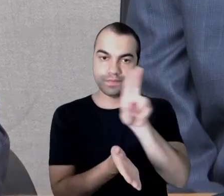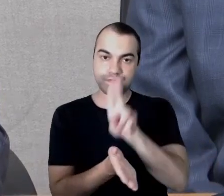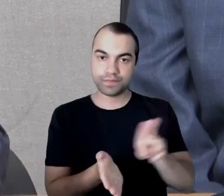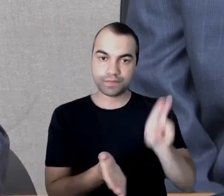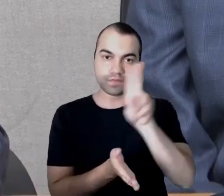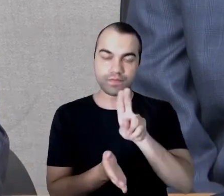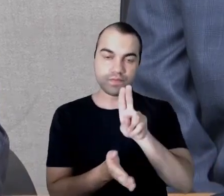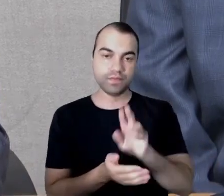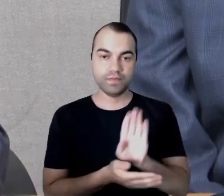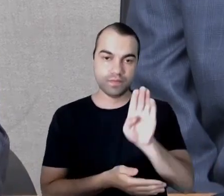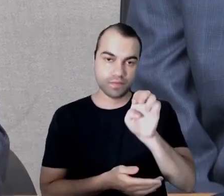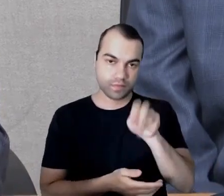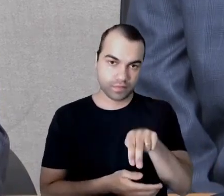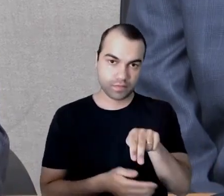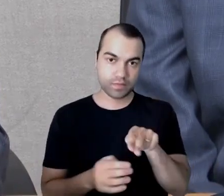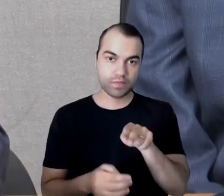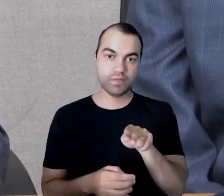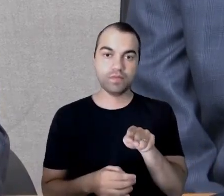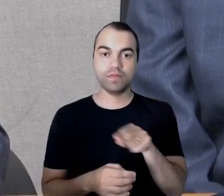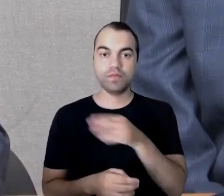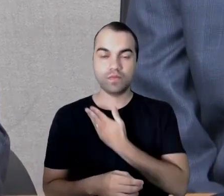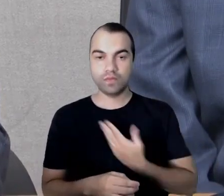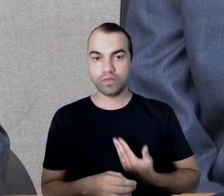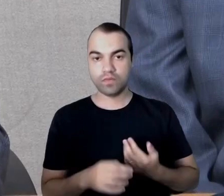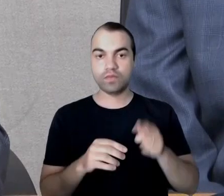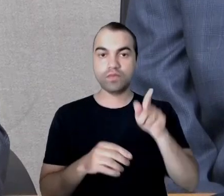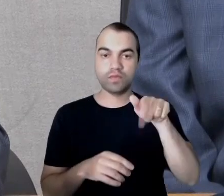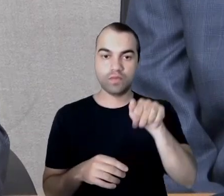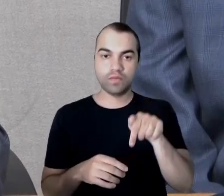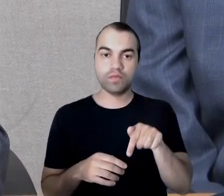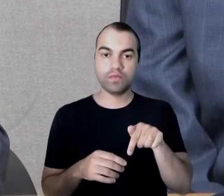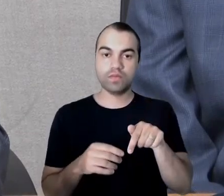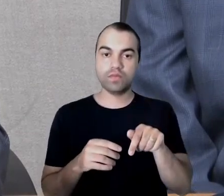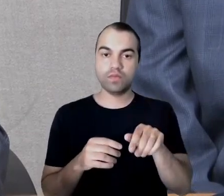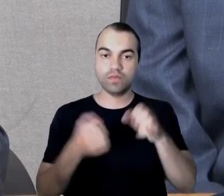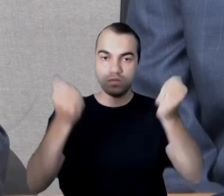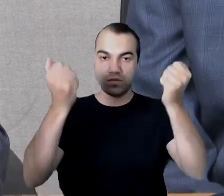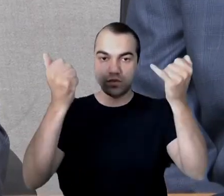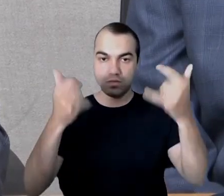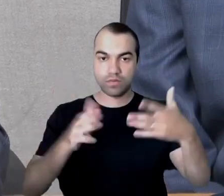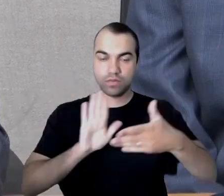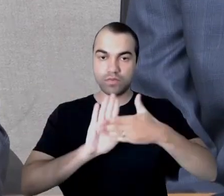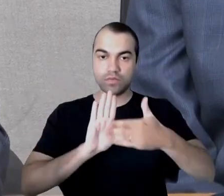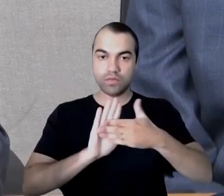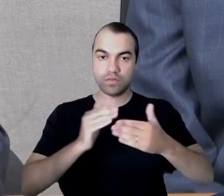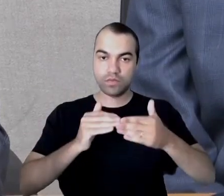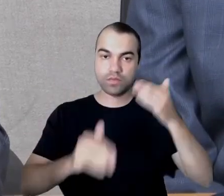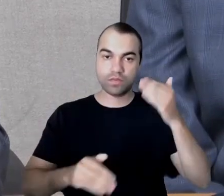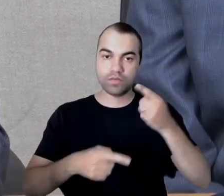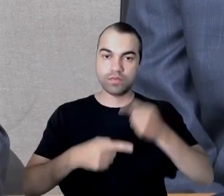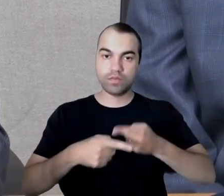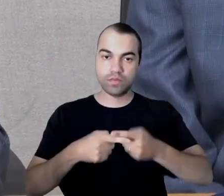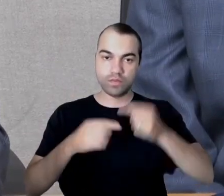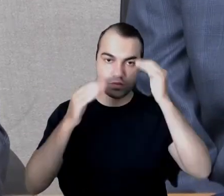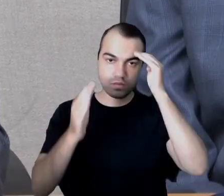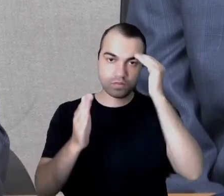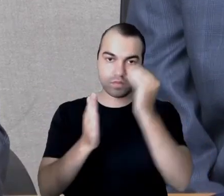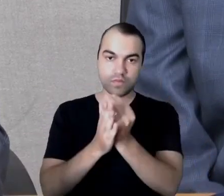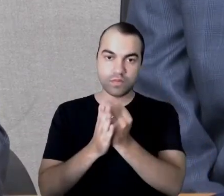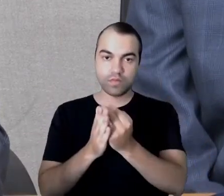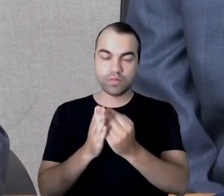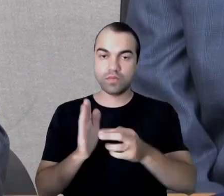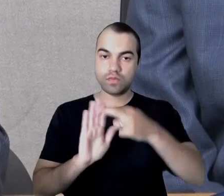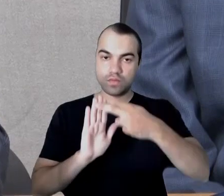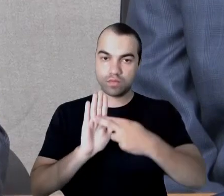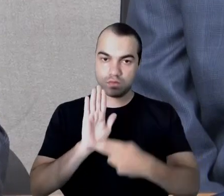dessa forma eventual argumentação de que a proposição aí na admissível por não ter cumprido os requisitos legais de consulta